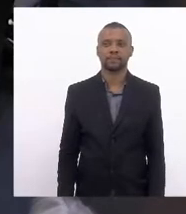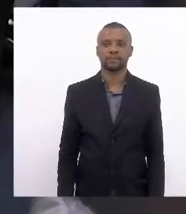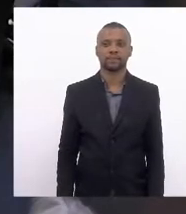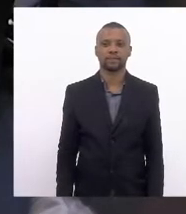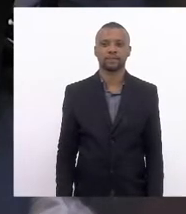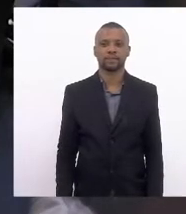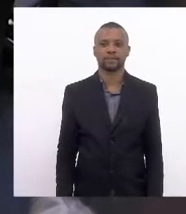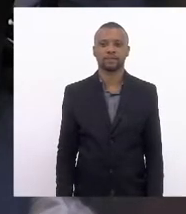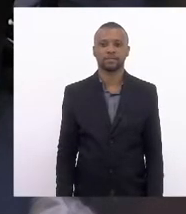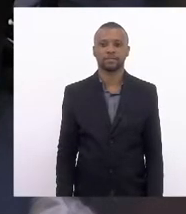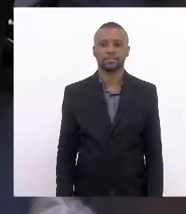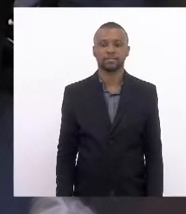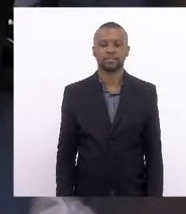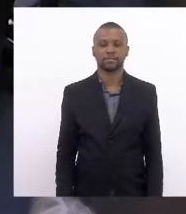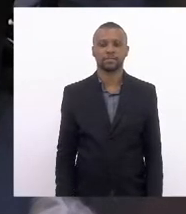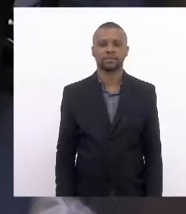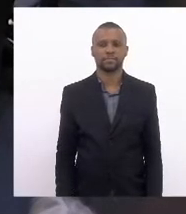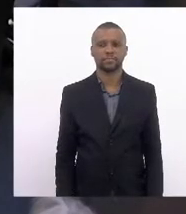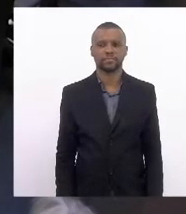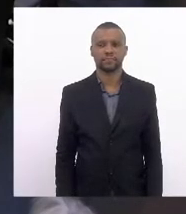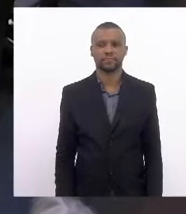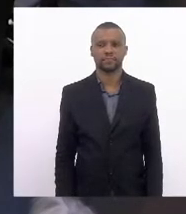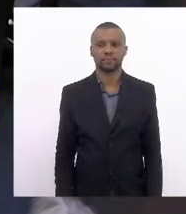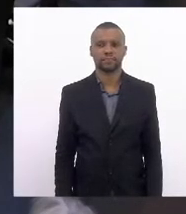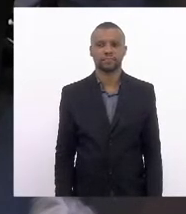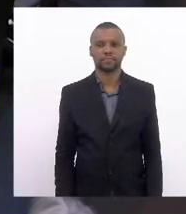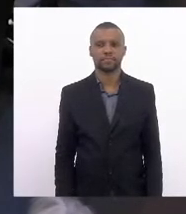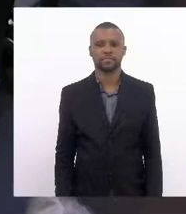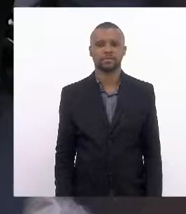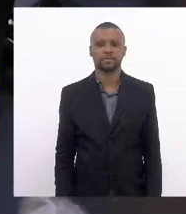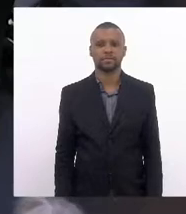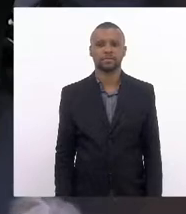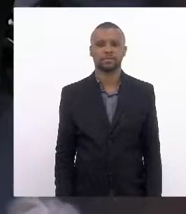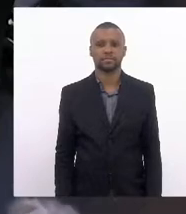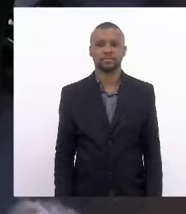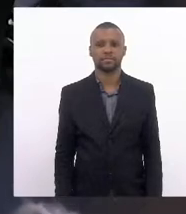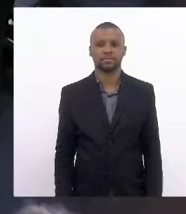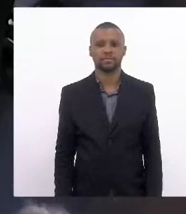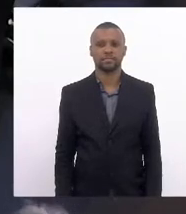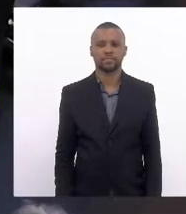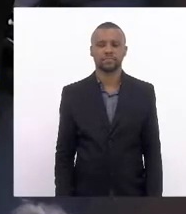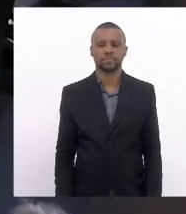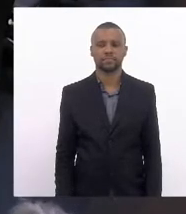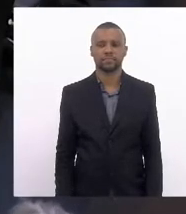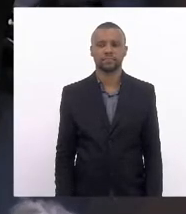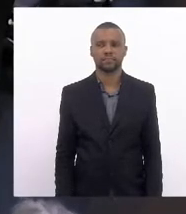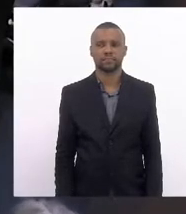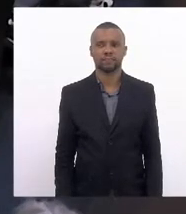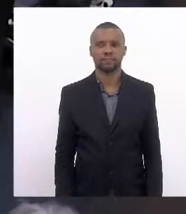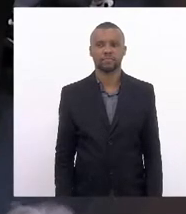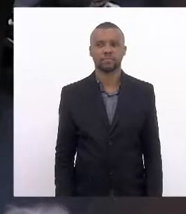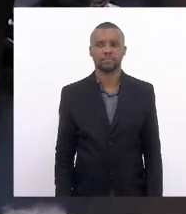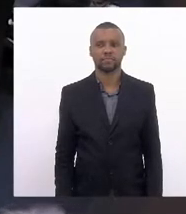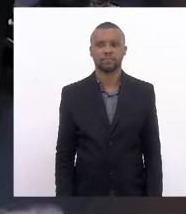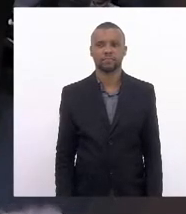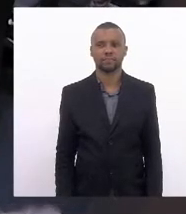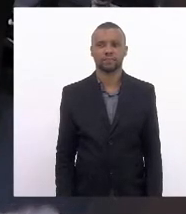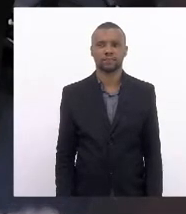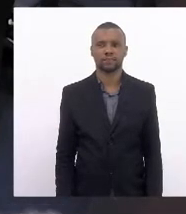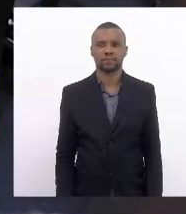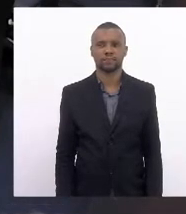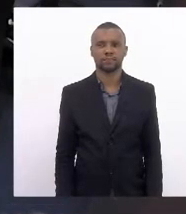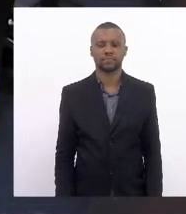deputada Paula Tringuelê, deputado Ricardo Brazão, deputada Renata Souza já votou, deputado Renato Zaca,